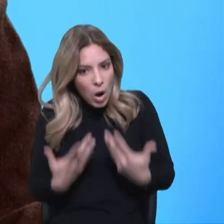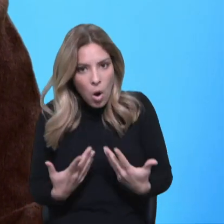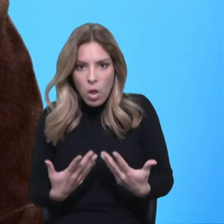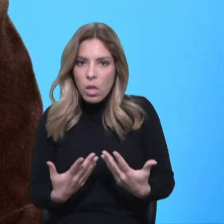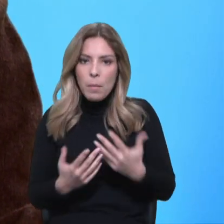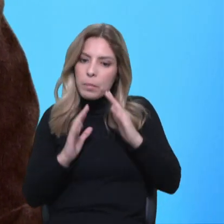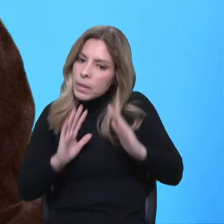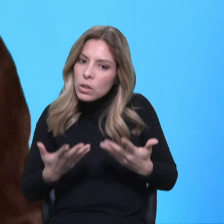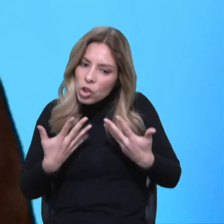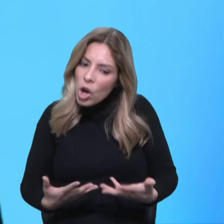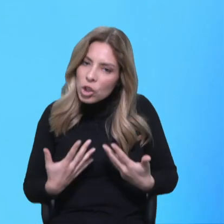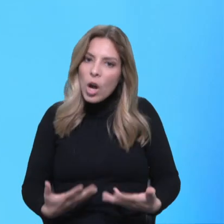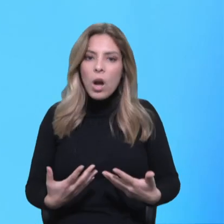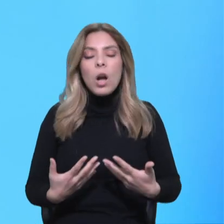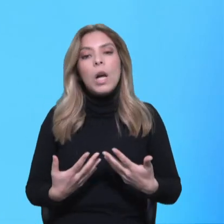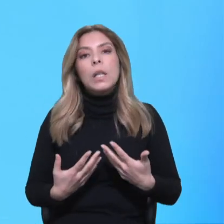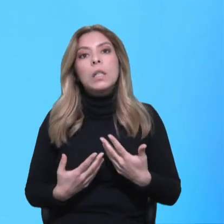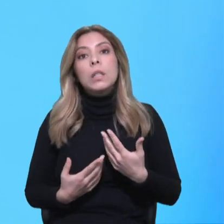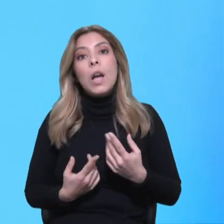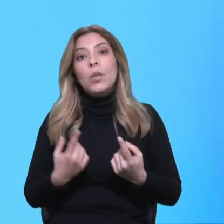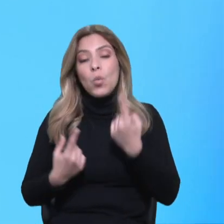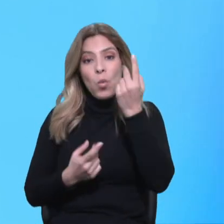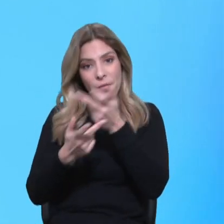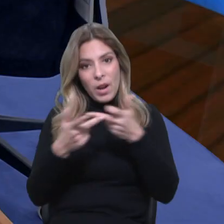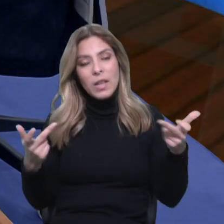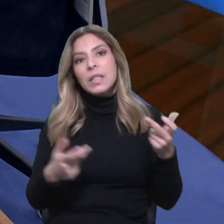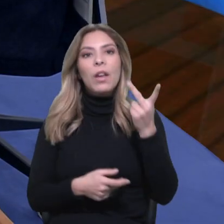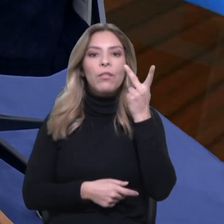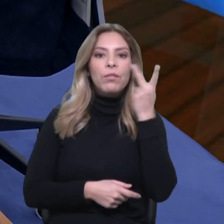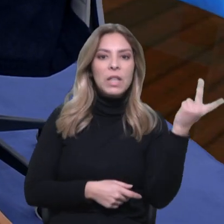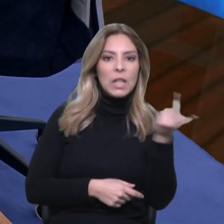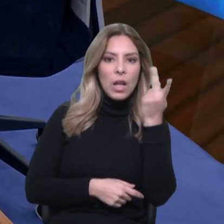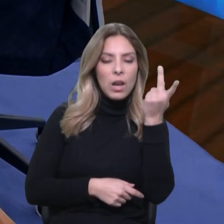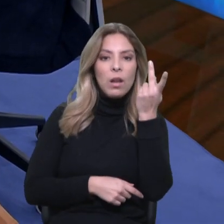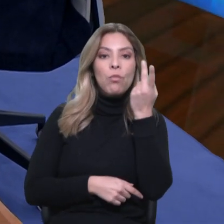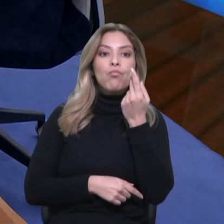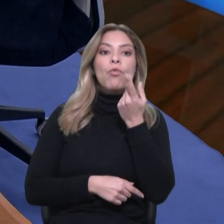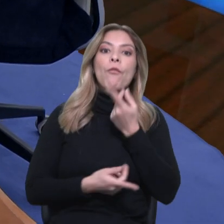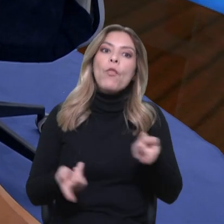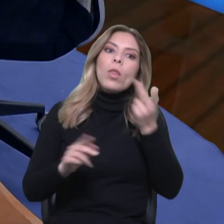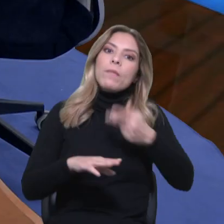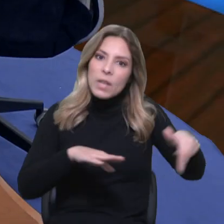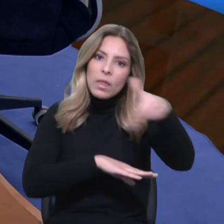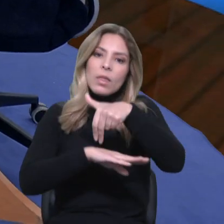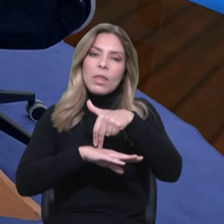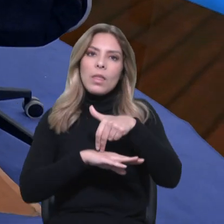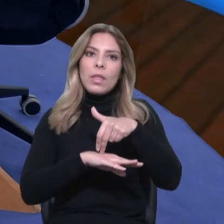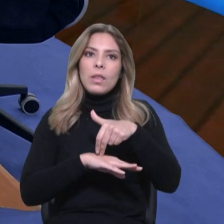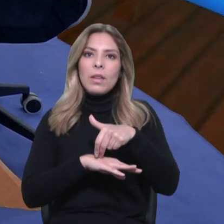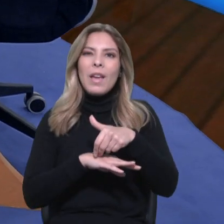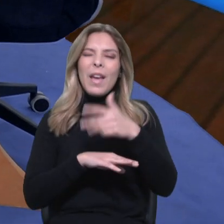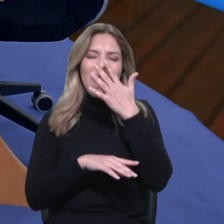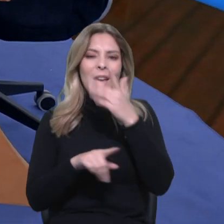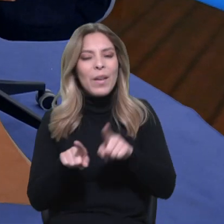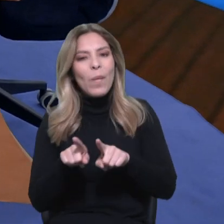isso, há uma expressão que nós vamos utilizar, que é o viver ressuscitando, e então... Numa dinâmica é isso, que